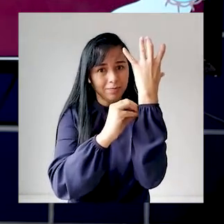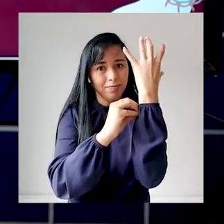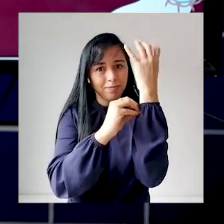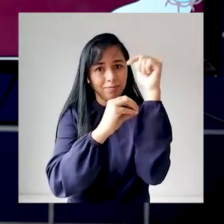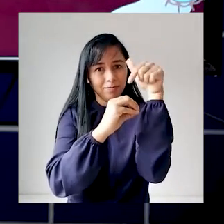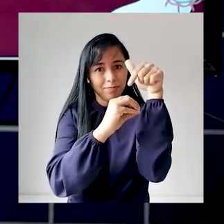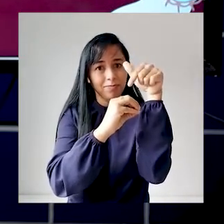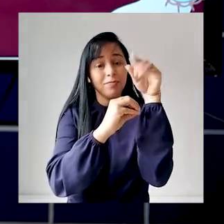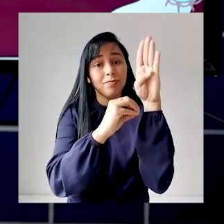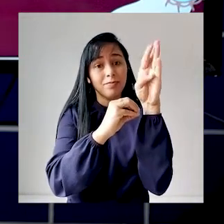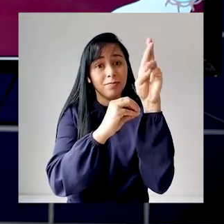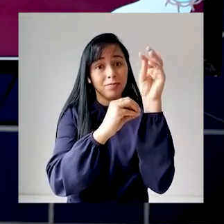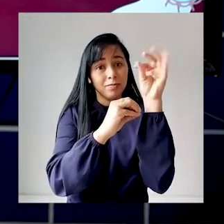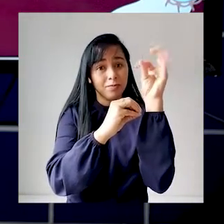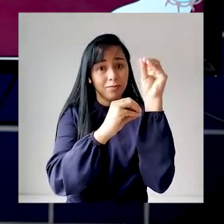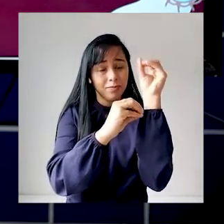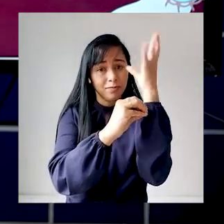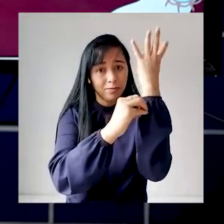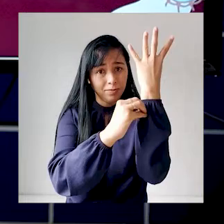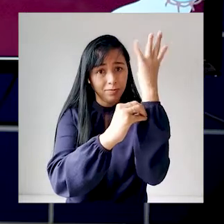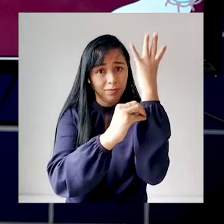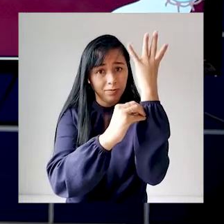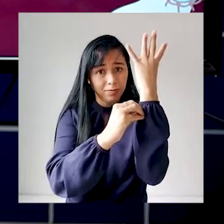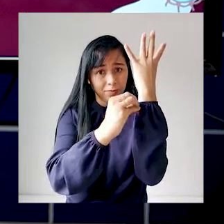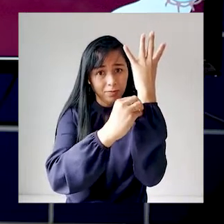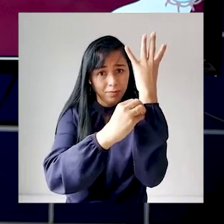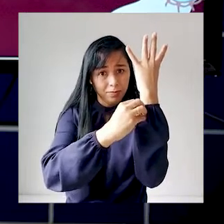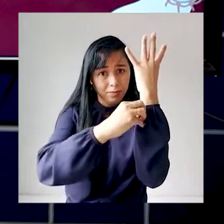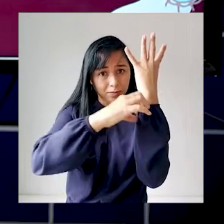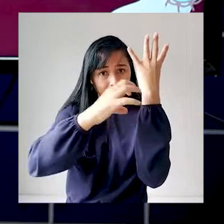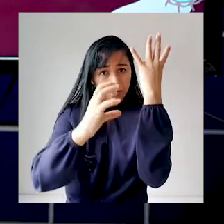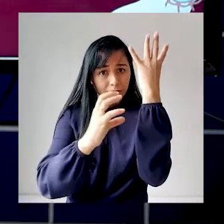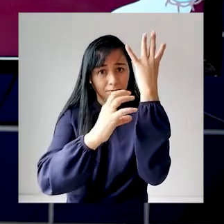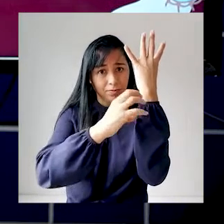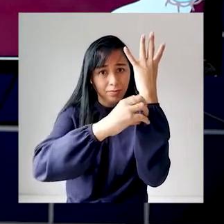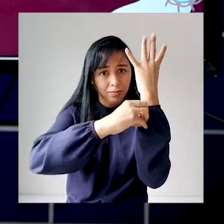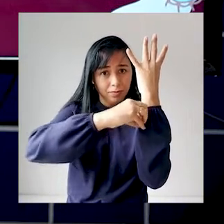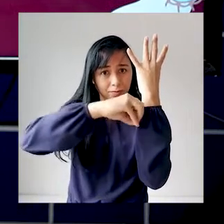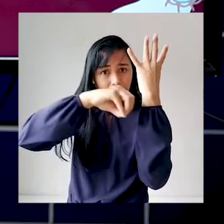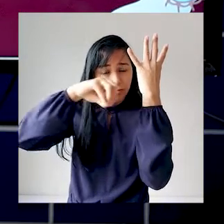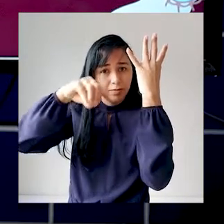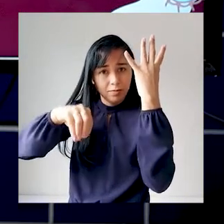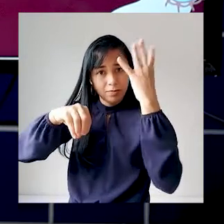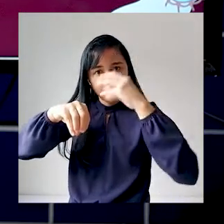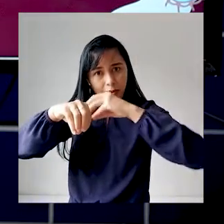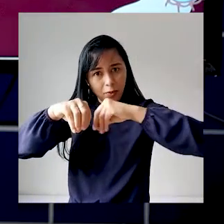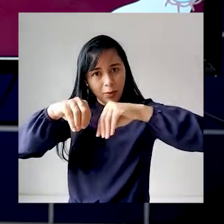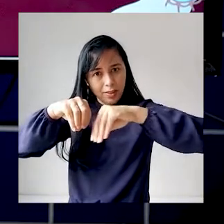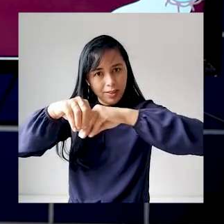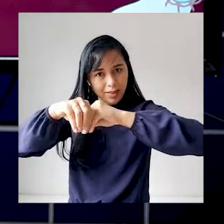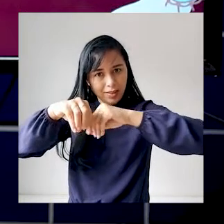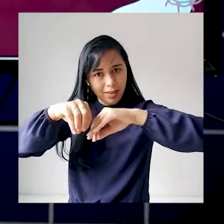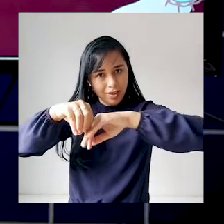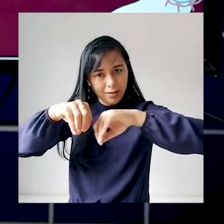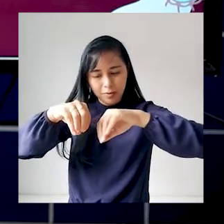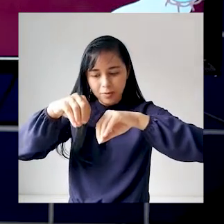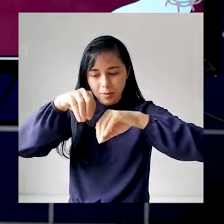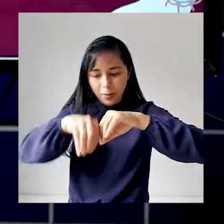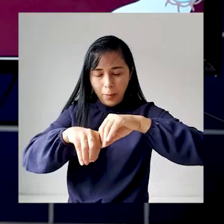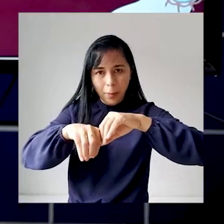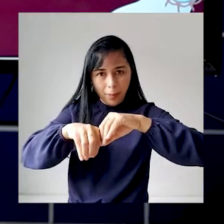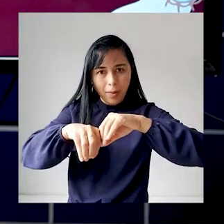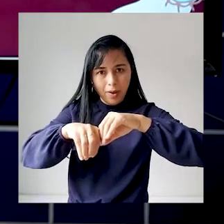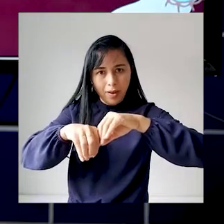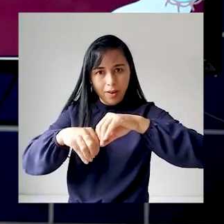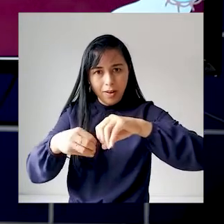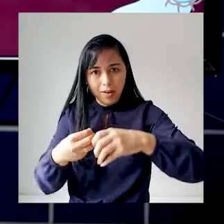Esses bracinhos são brotos que, se retirados do cacto e colocados em uma superfície com terra